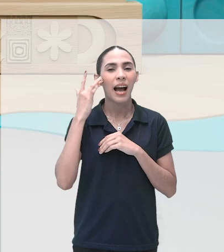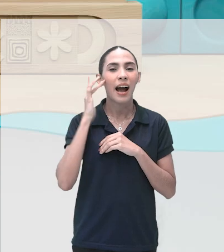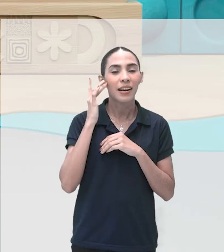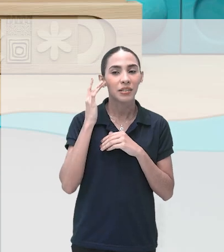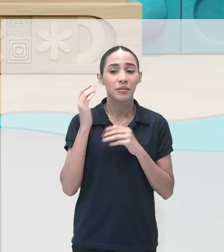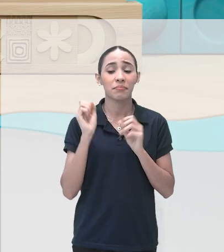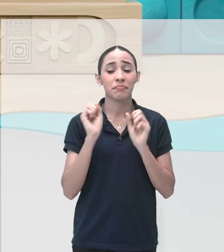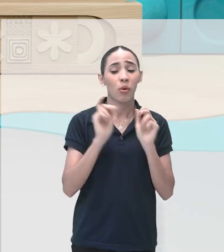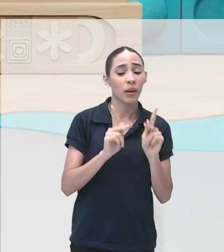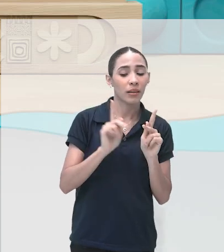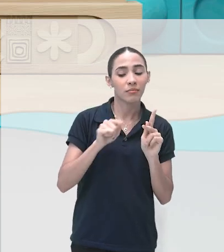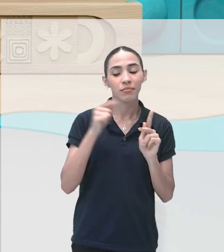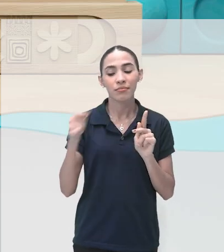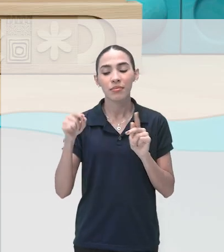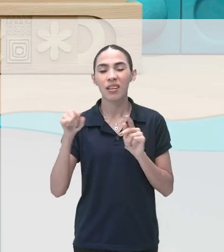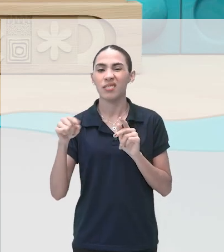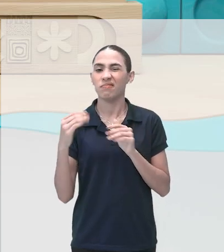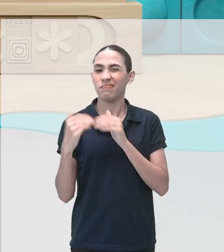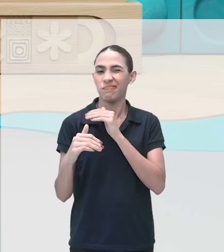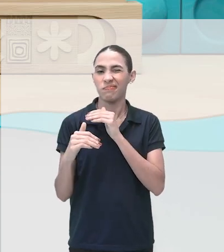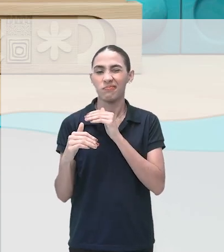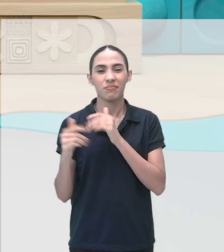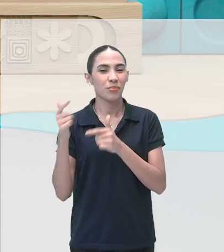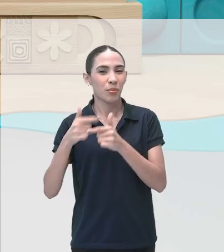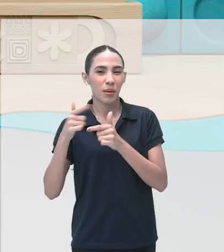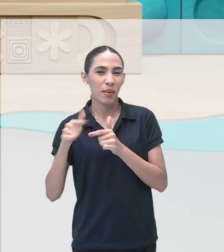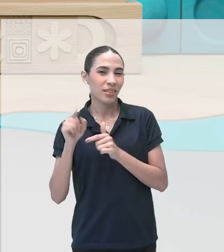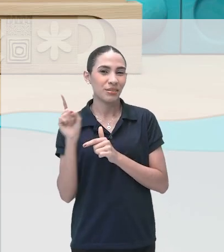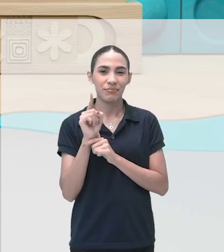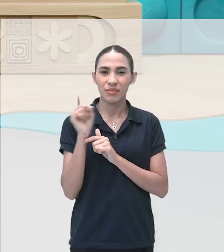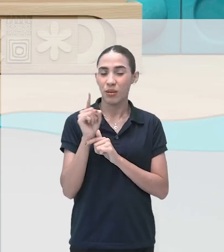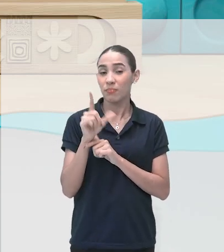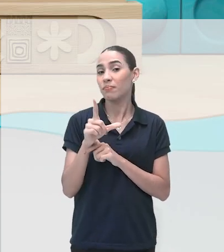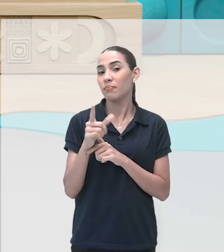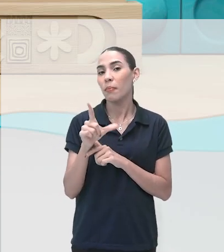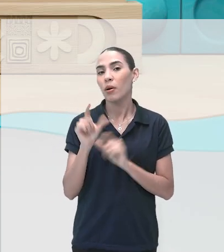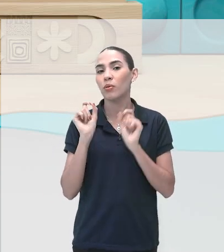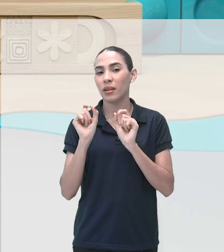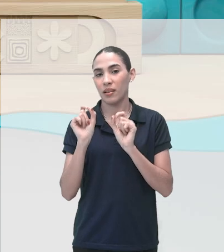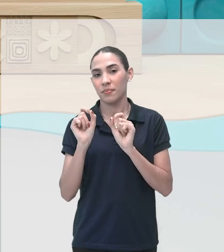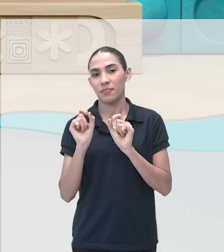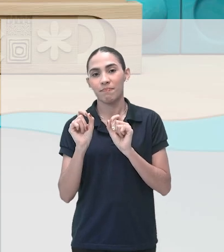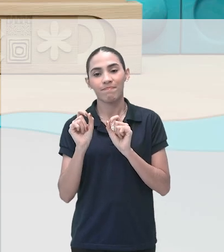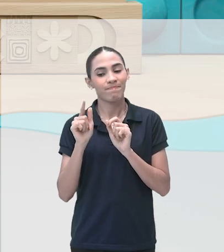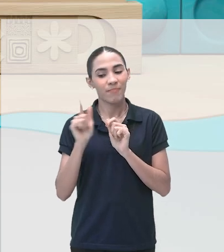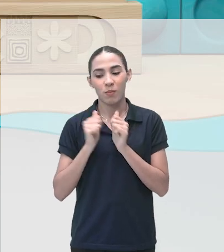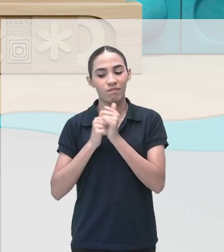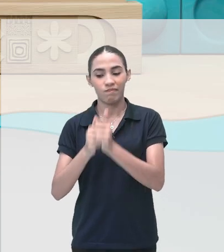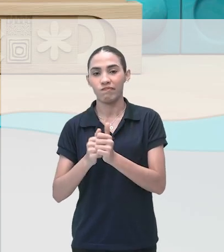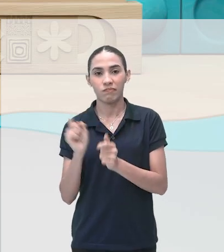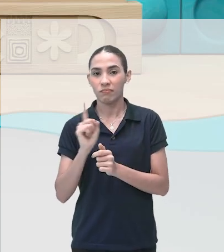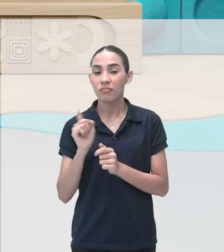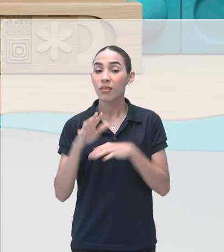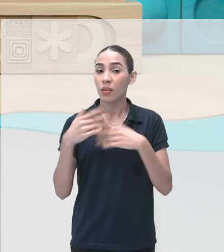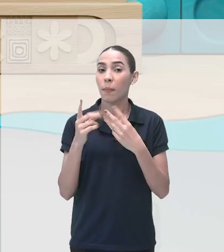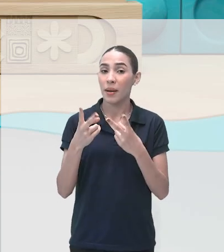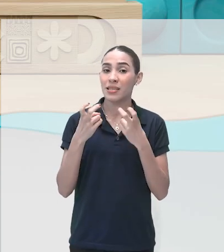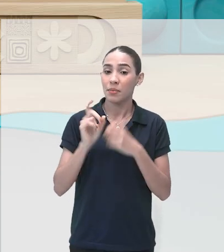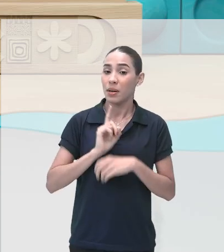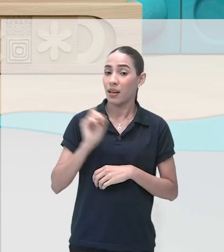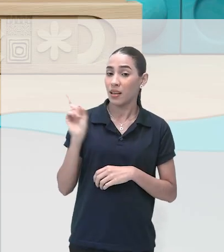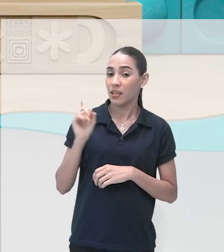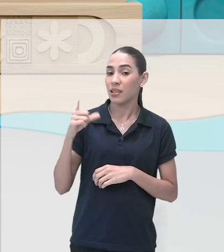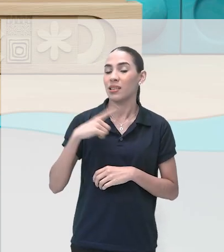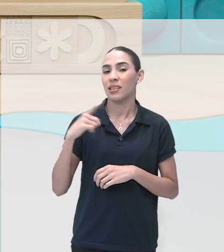parte está ok, mas tem outra parte que é problemática, que você prefere não seguir por esse caminho. Então perceba que aqui nós vamos